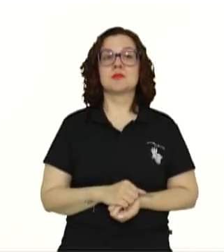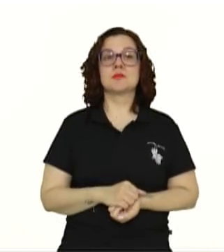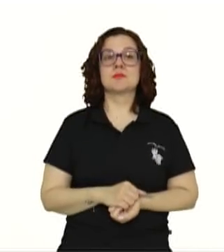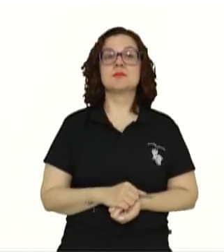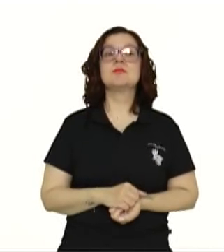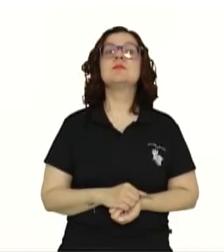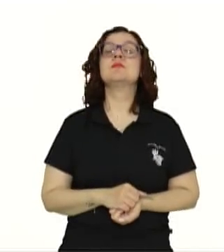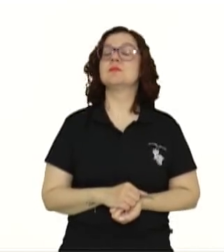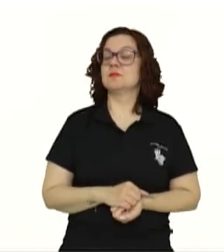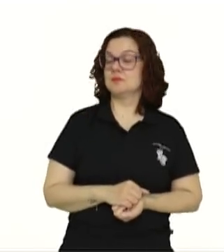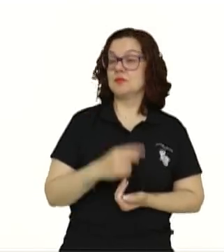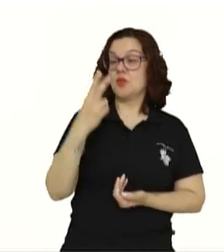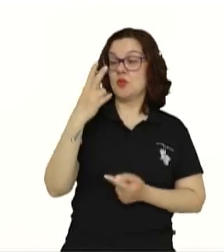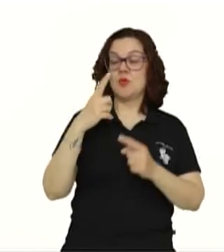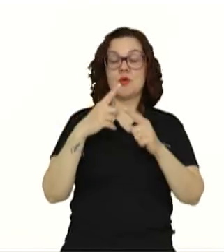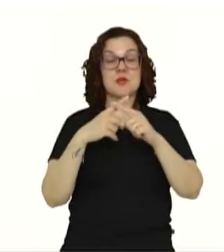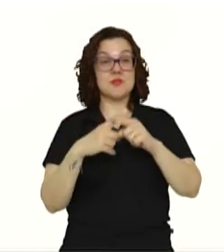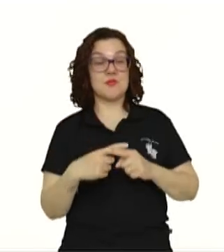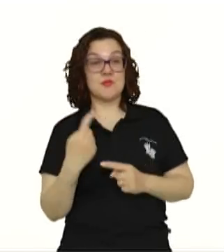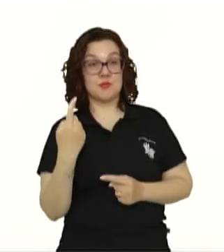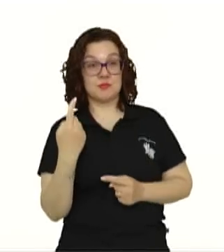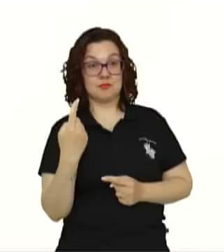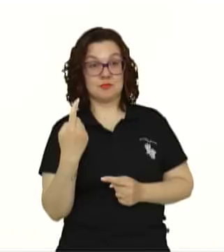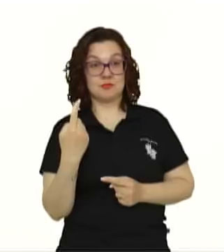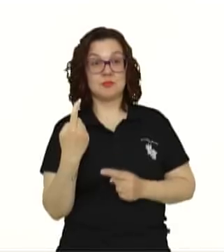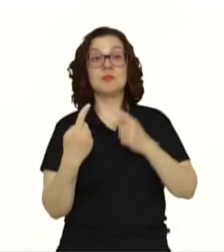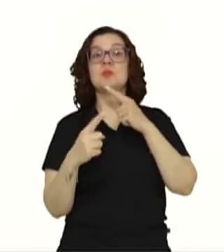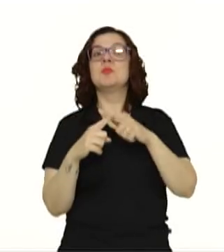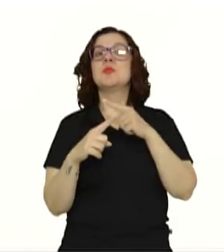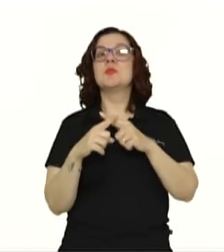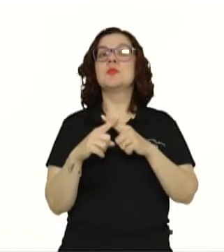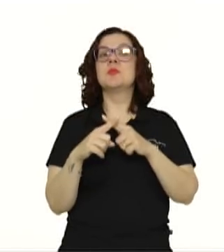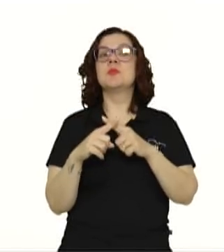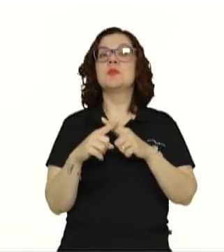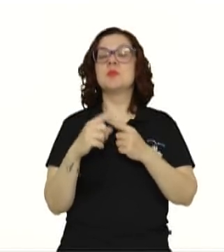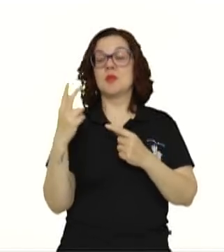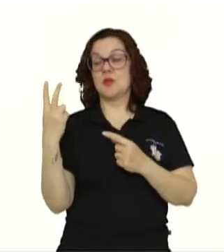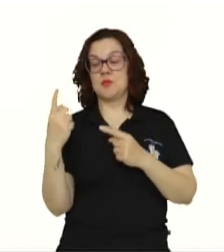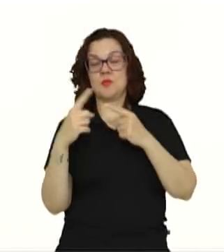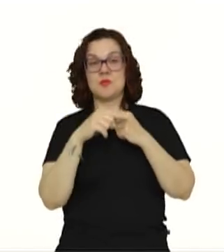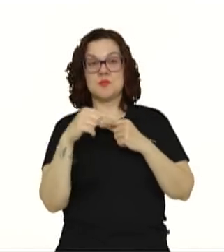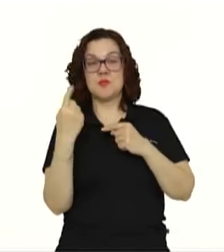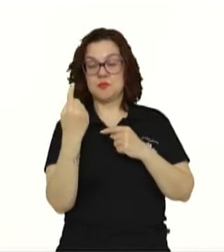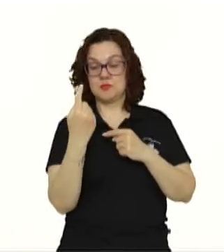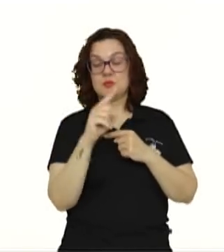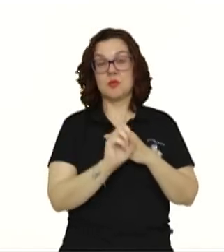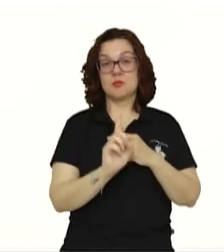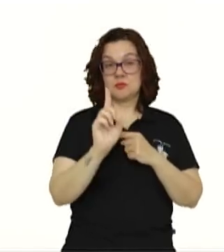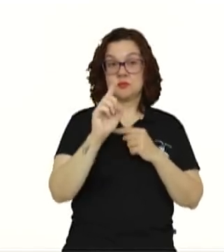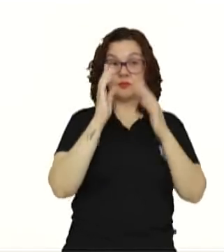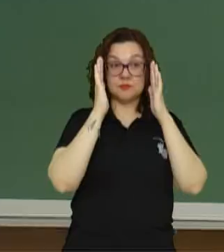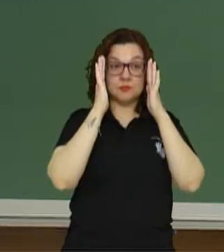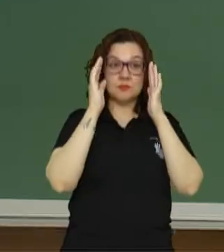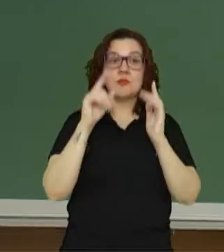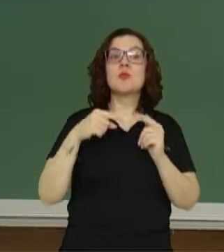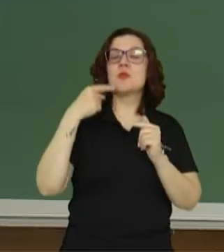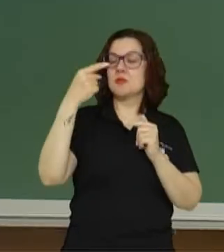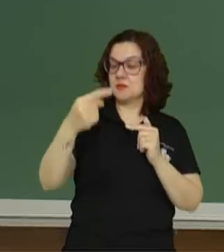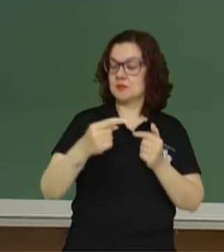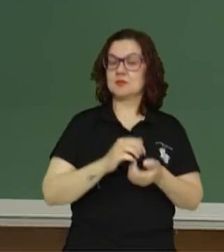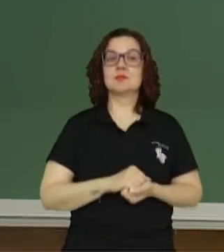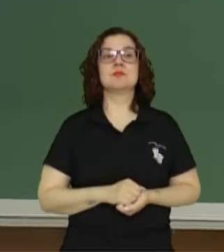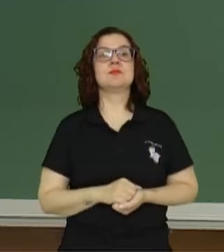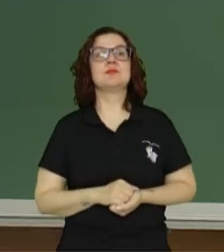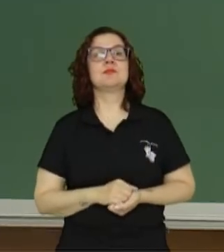a 2. 2 vezes 1, por quê? 2 menos 1 virou o meu 1. E o próximo, como é que vai